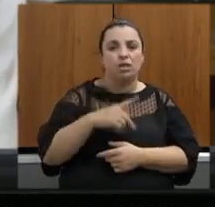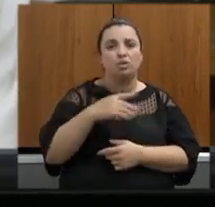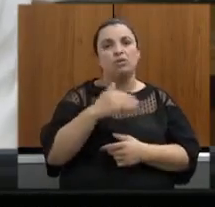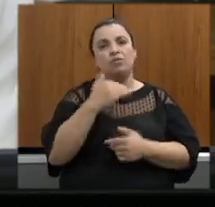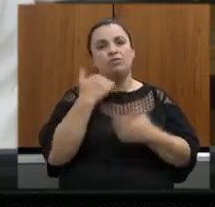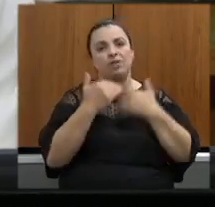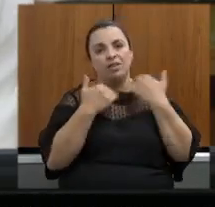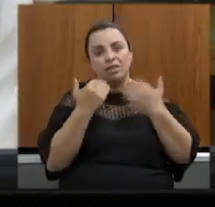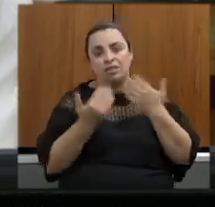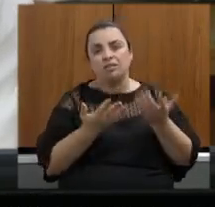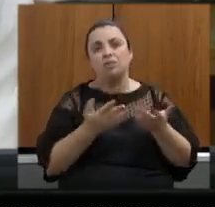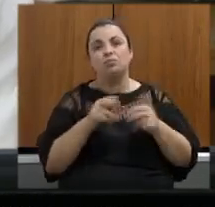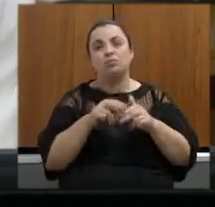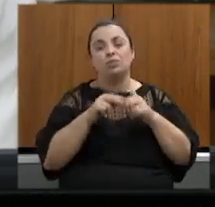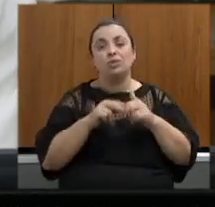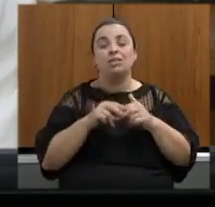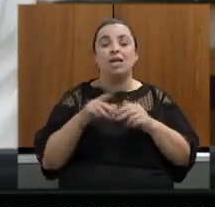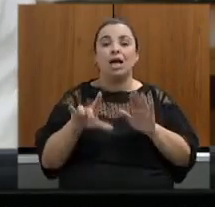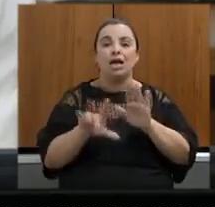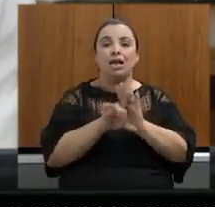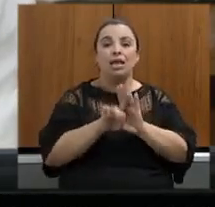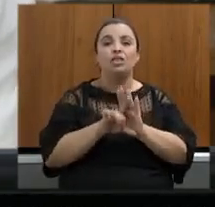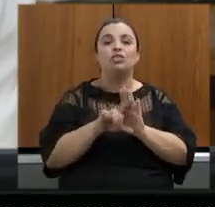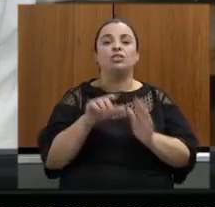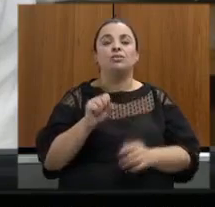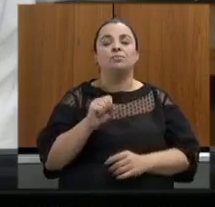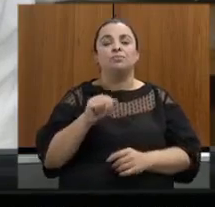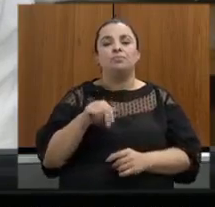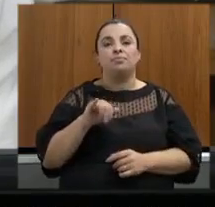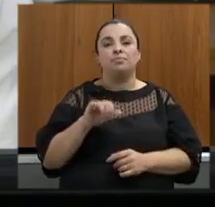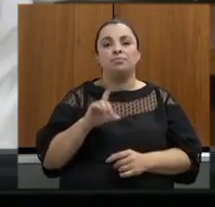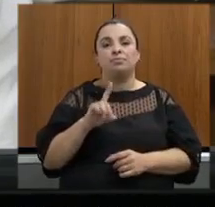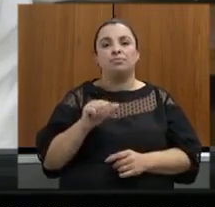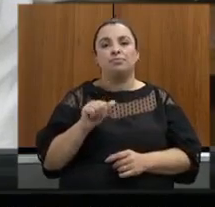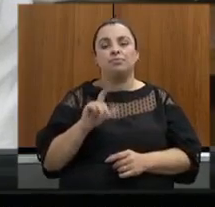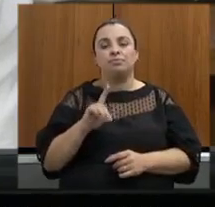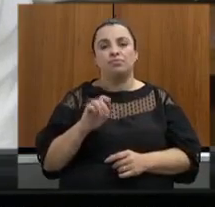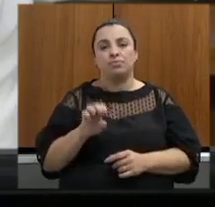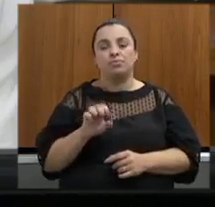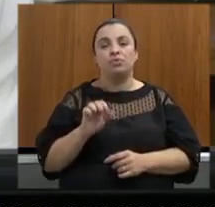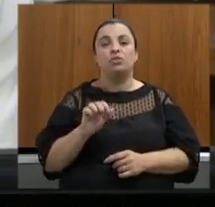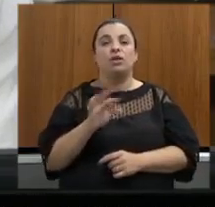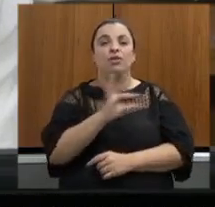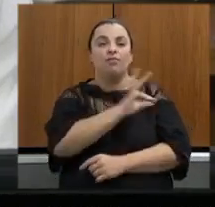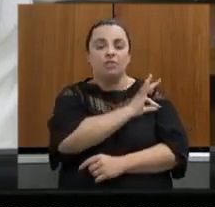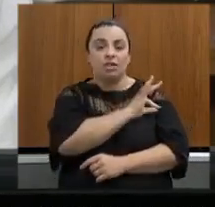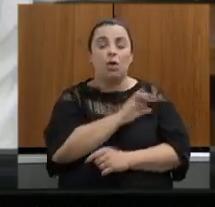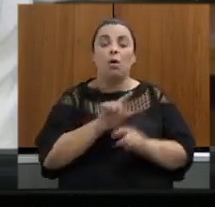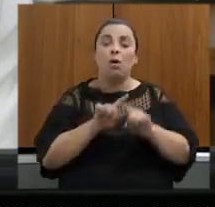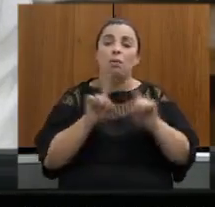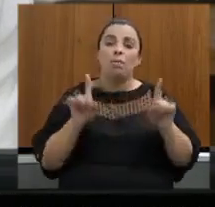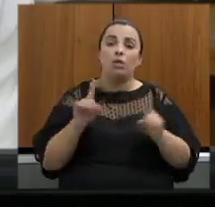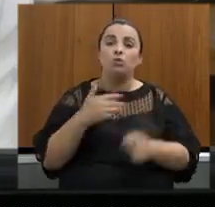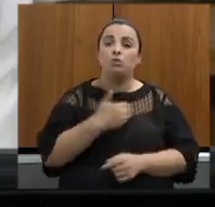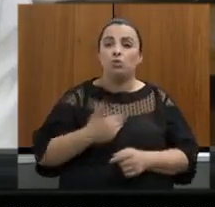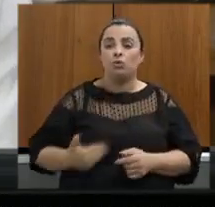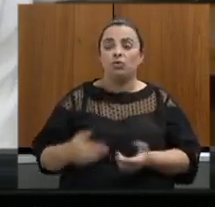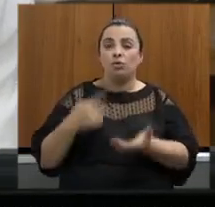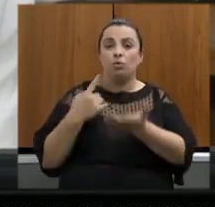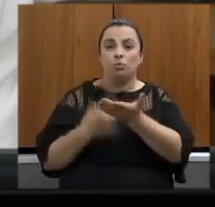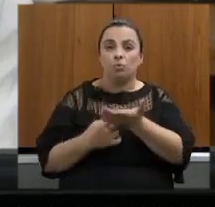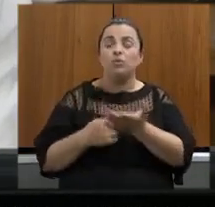da lei de responsabilidade fiscal o compromisso do governo e esse compromisso a gente tem sido absolutamente